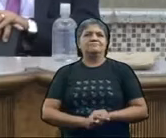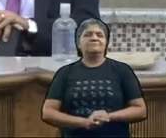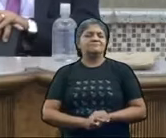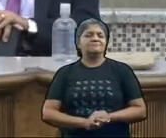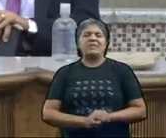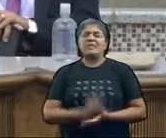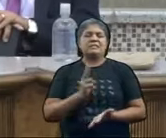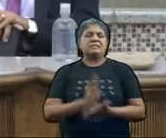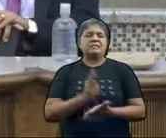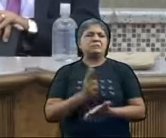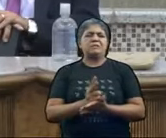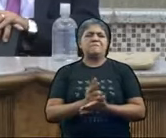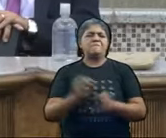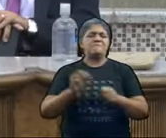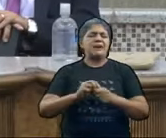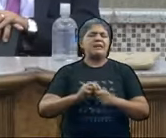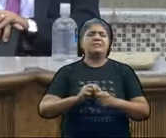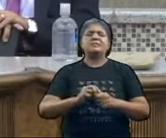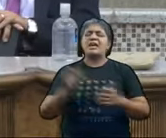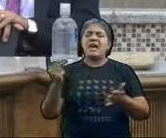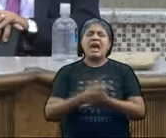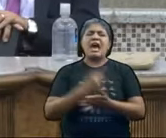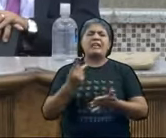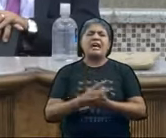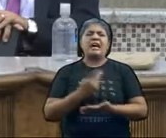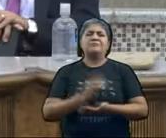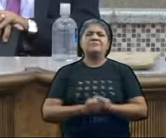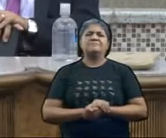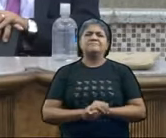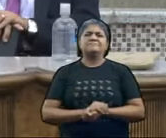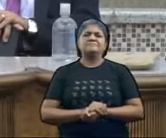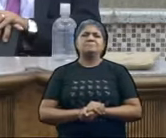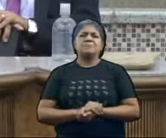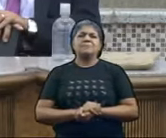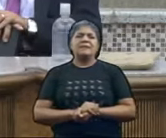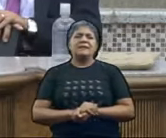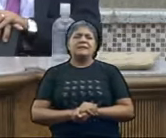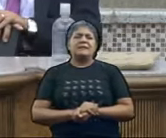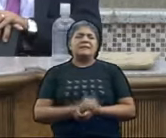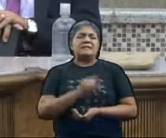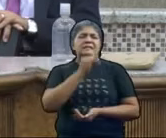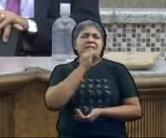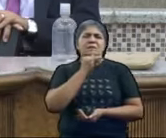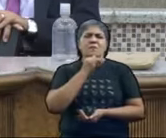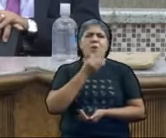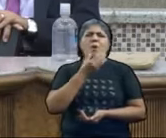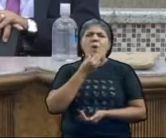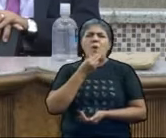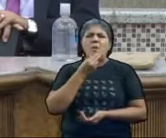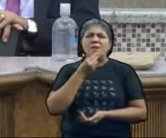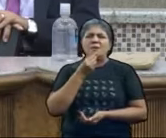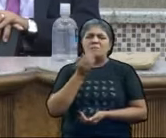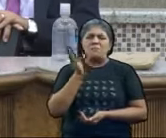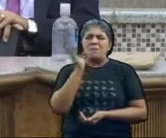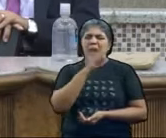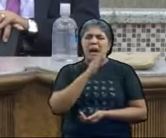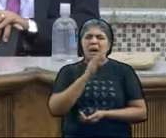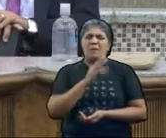aos incrédulos, aqueles que negaram Jesus, e agora diz, aos abomináveis, homicidas